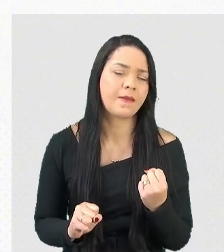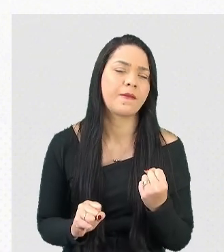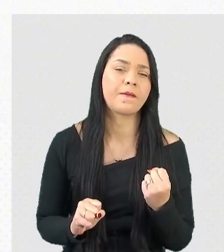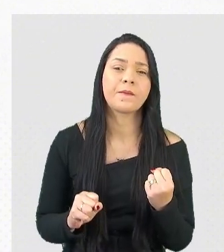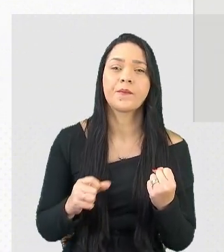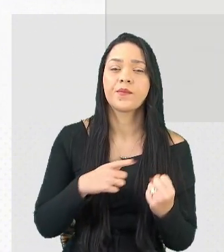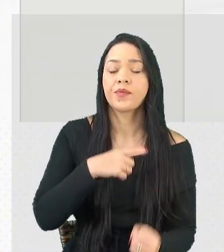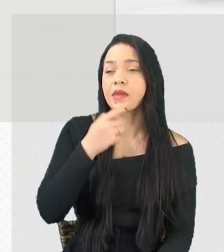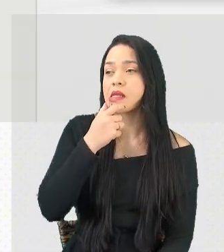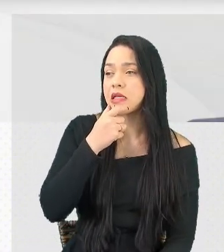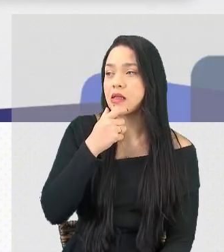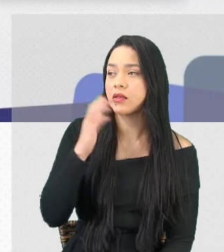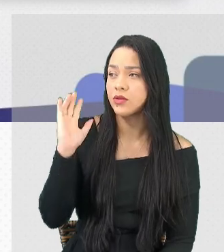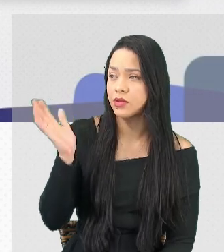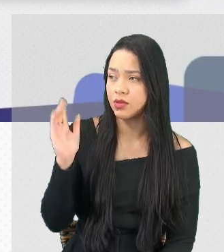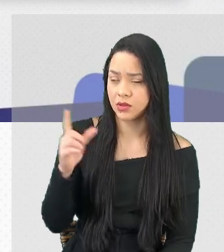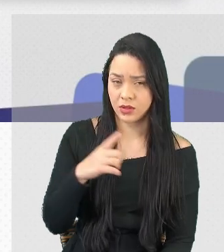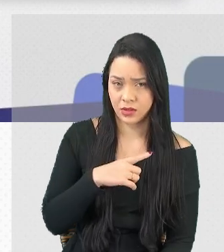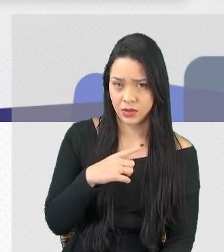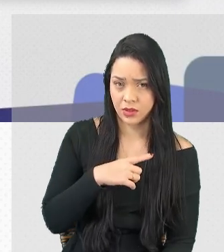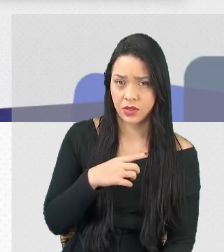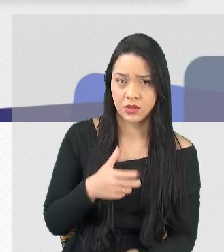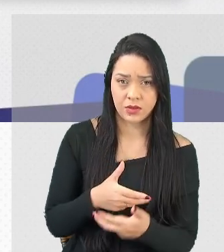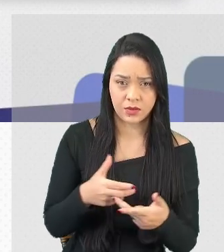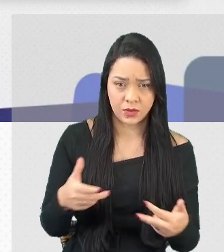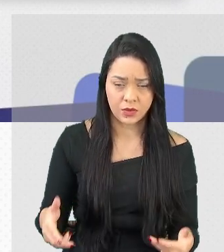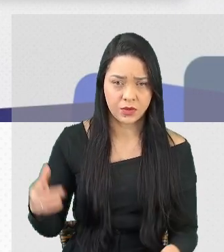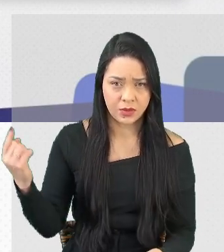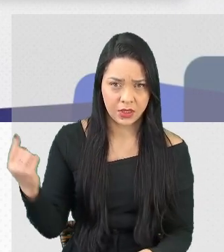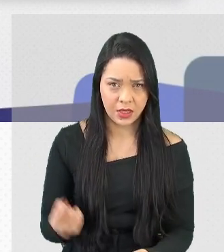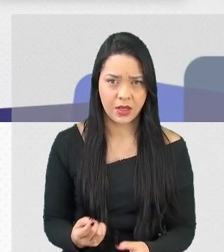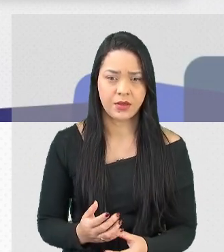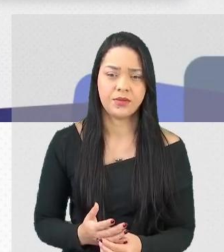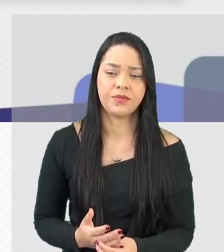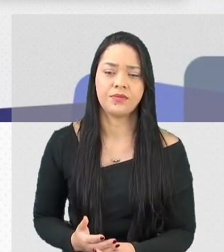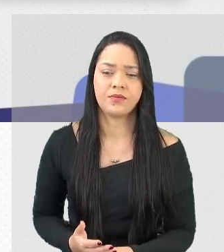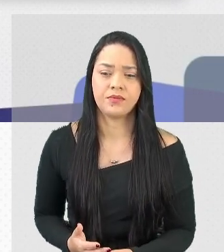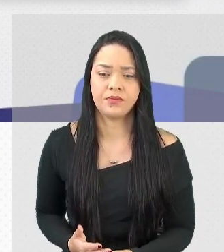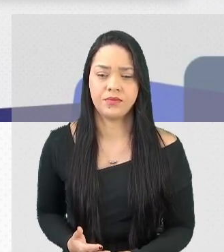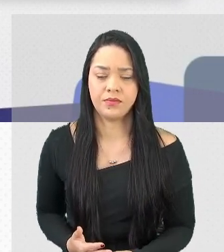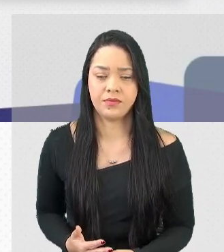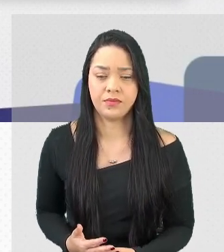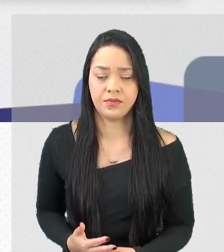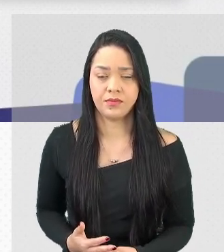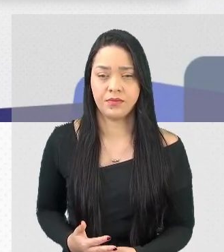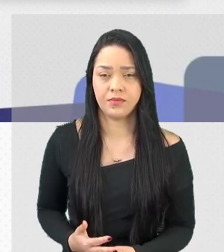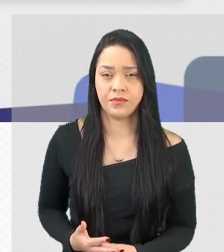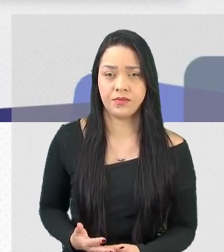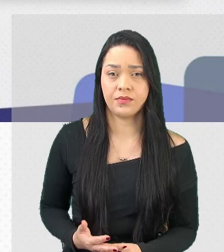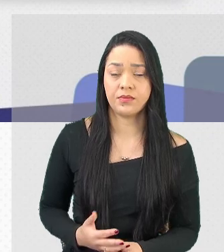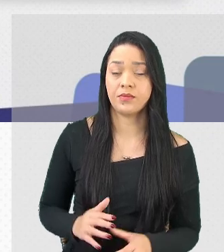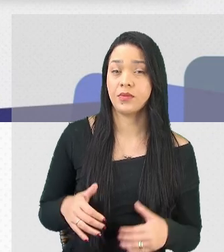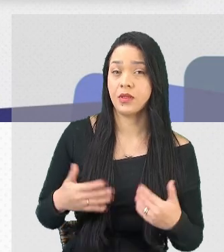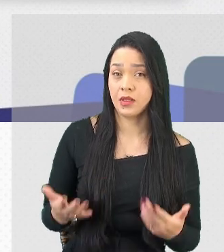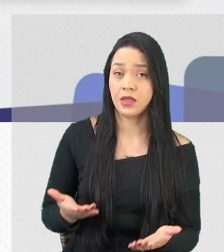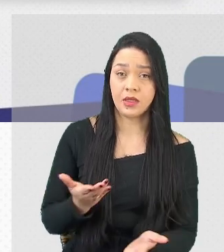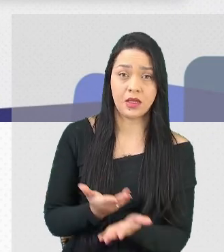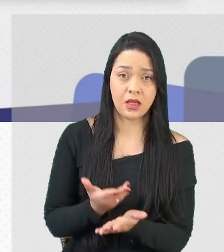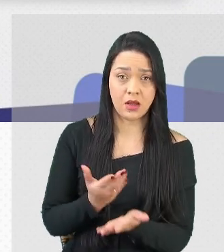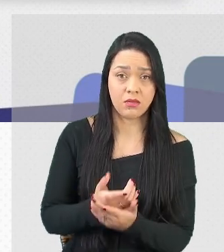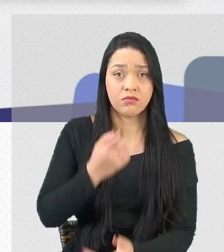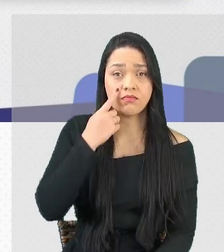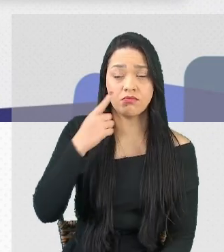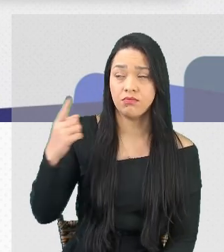cá, ok? Bom, dentro dessa nossa aula, gente, nós iniciamos esse processo de